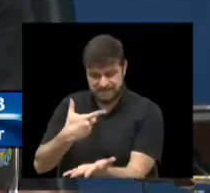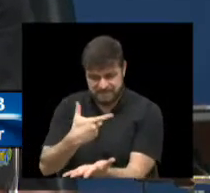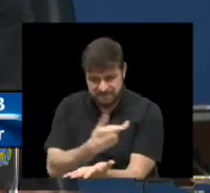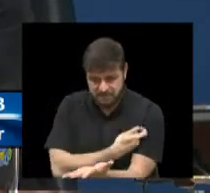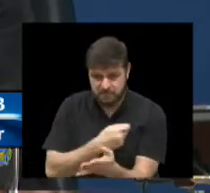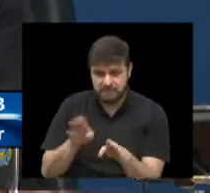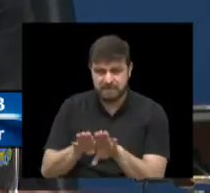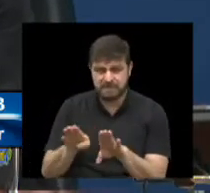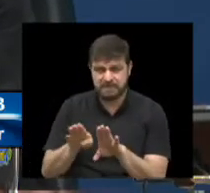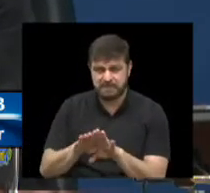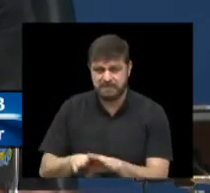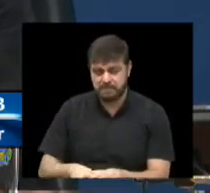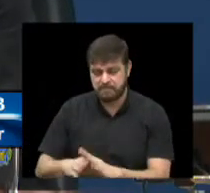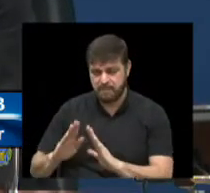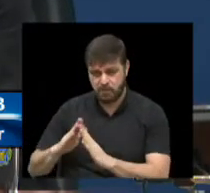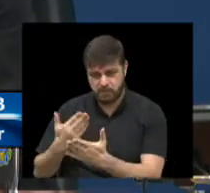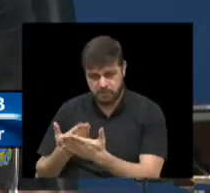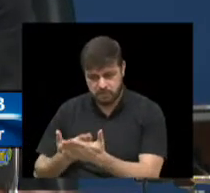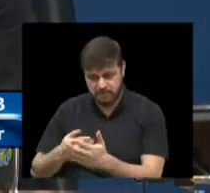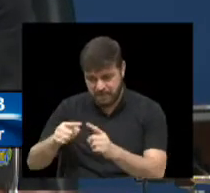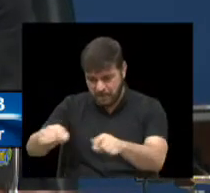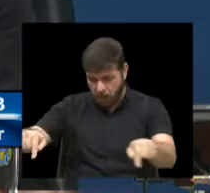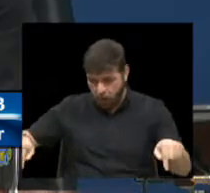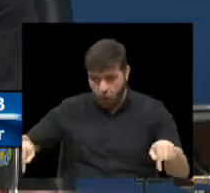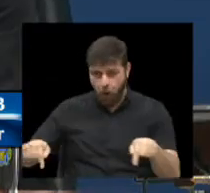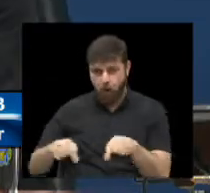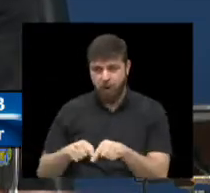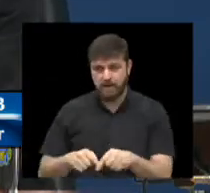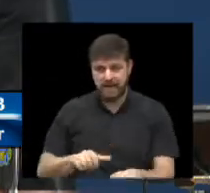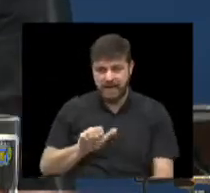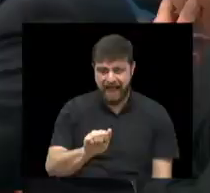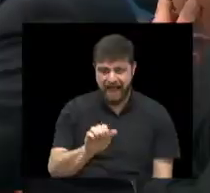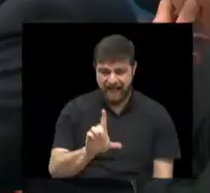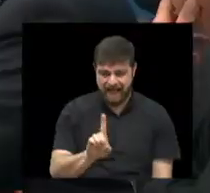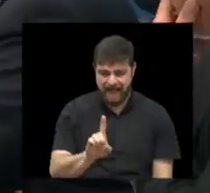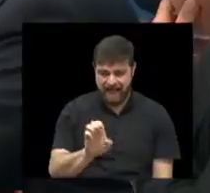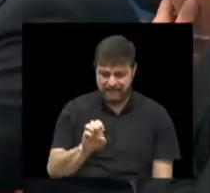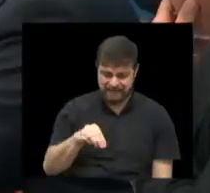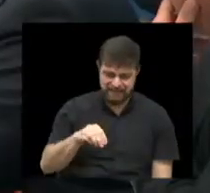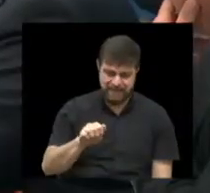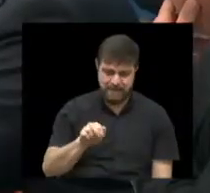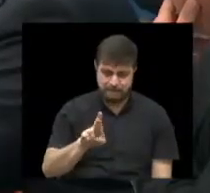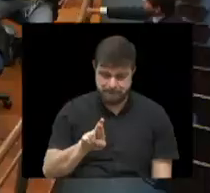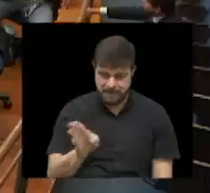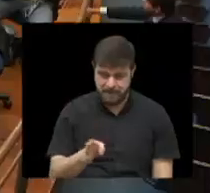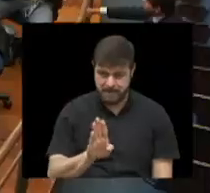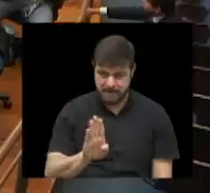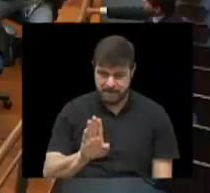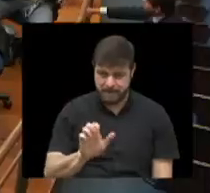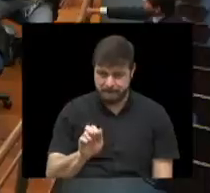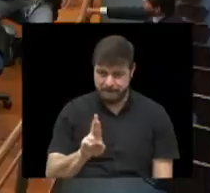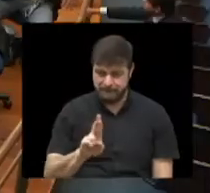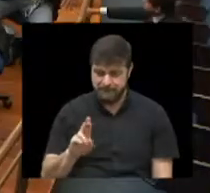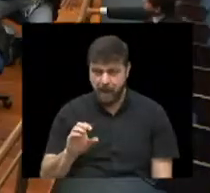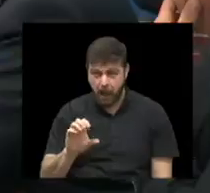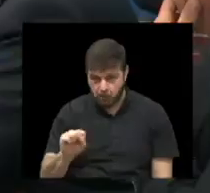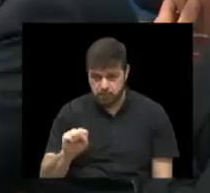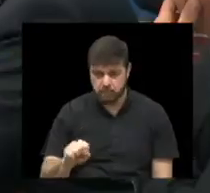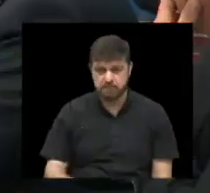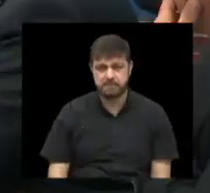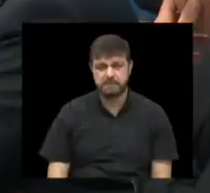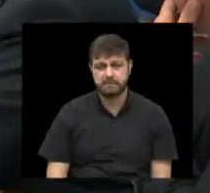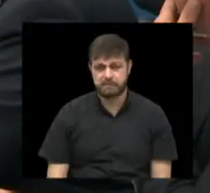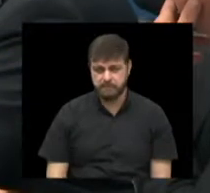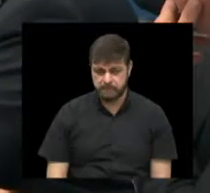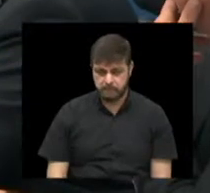uma unidade de educação no loteamento Jardim Ademar de Barros. Favorável, permaneça como está, aprovado. Requerimento ainda sem número, de autoria